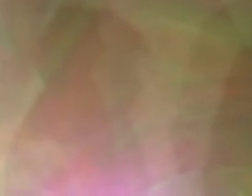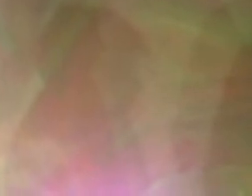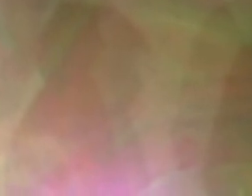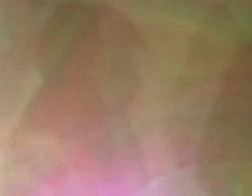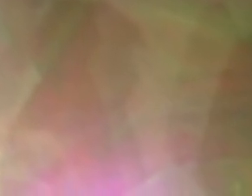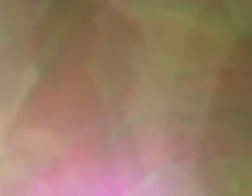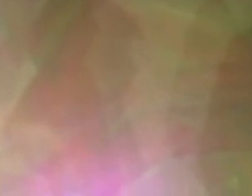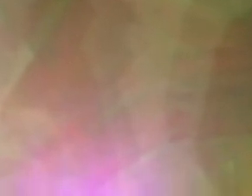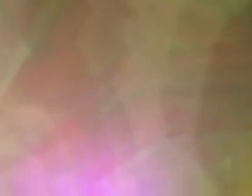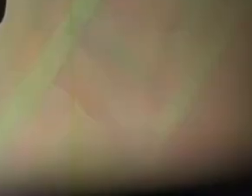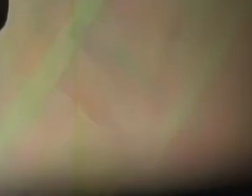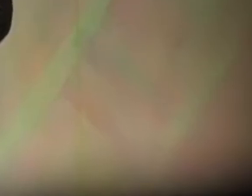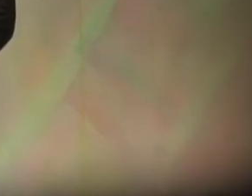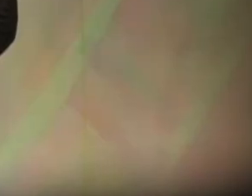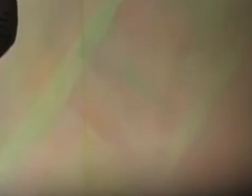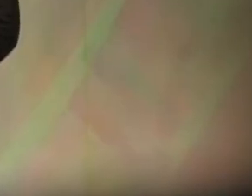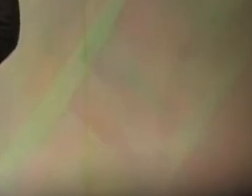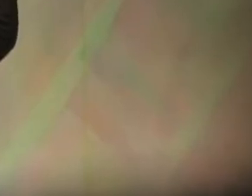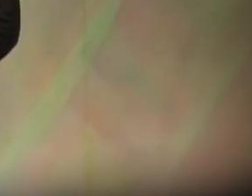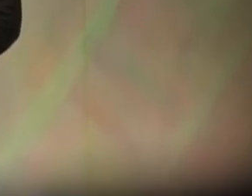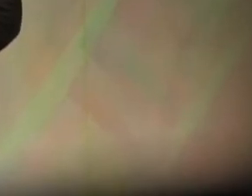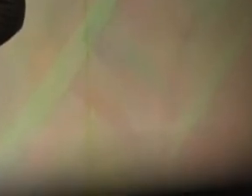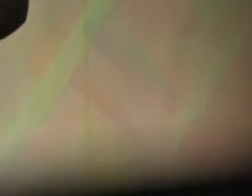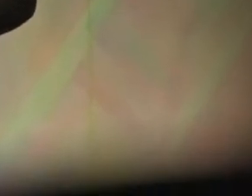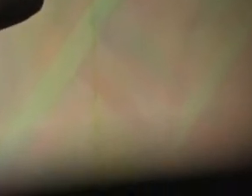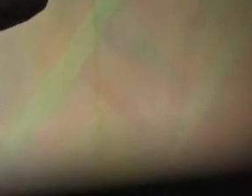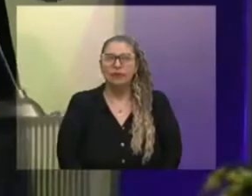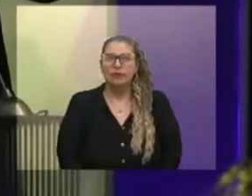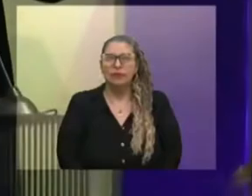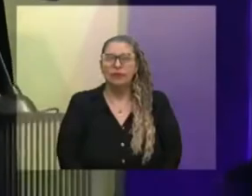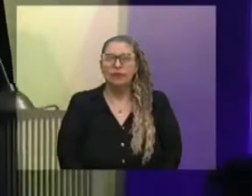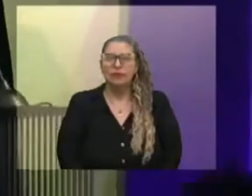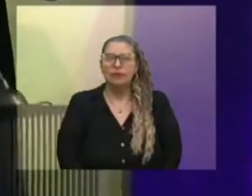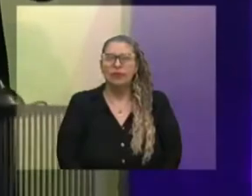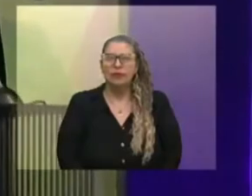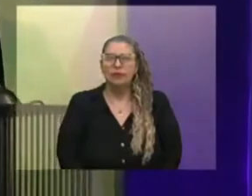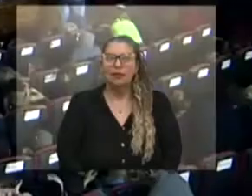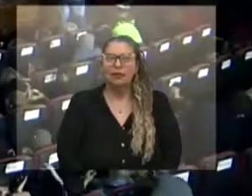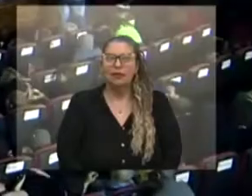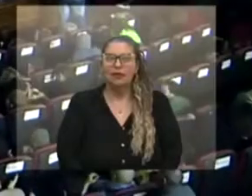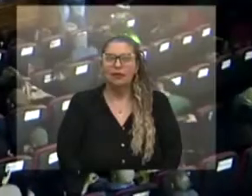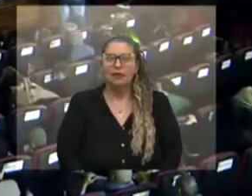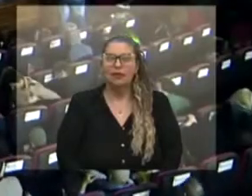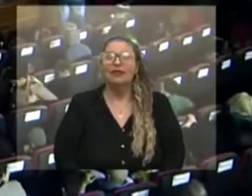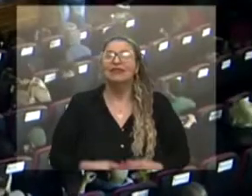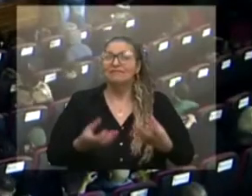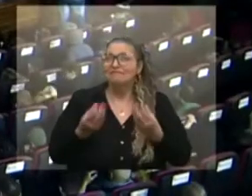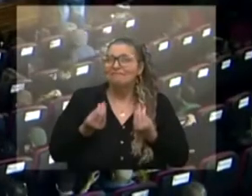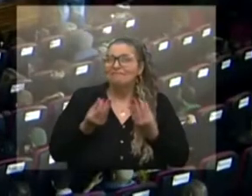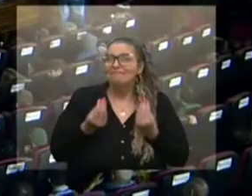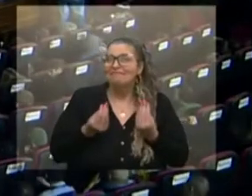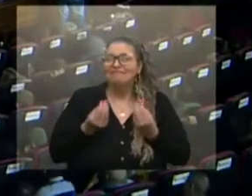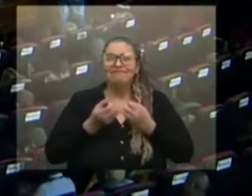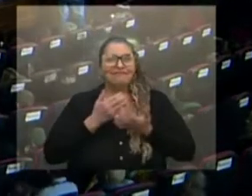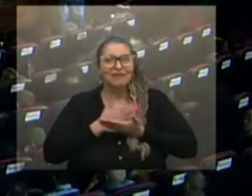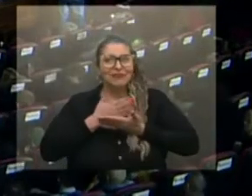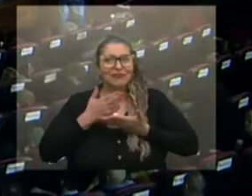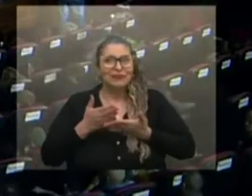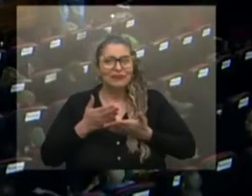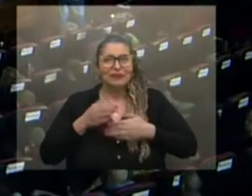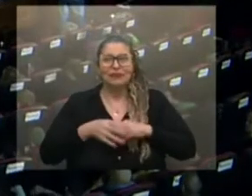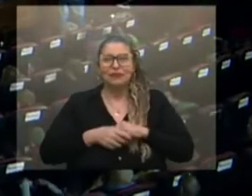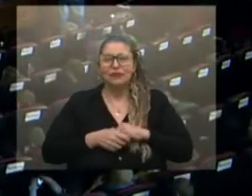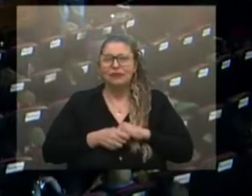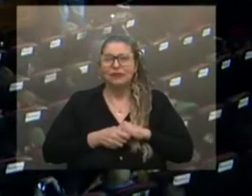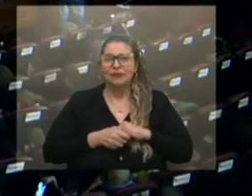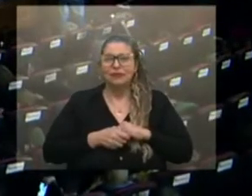domingo, houve o restante da mostra de curtas, com 8 exibições. Na noite, o momento mais esperado, a premiação, conduzida por